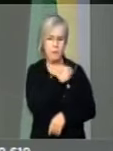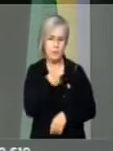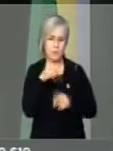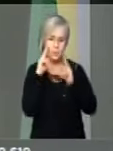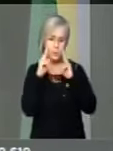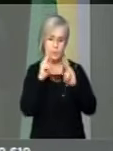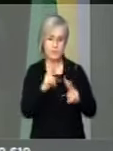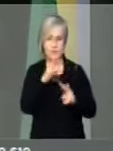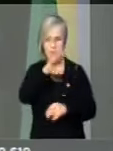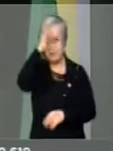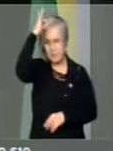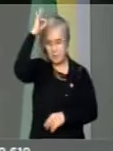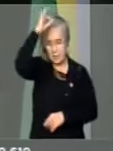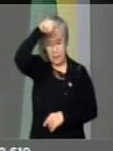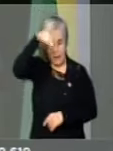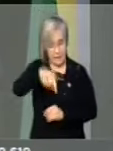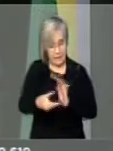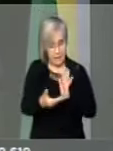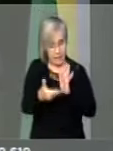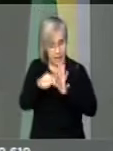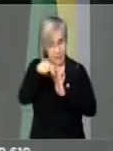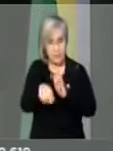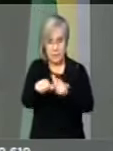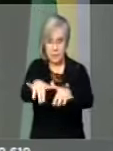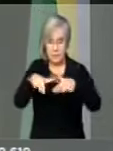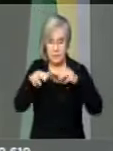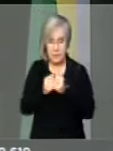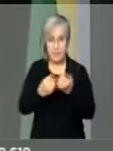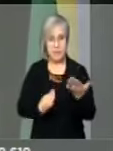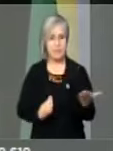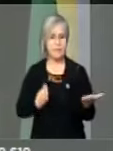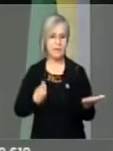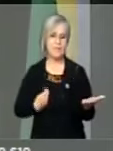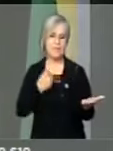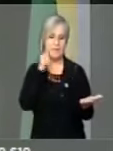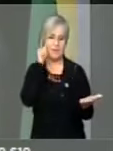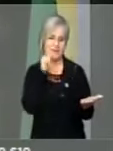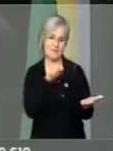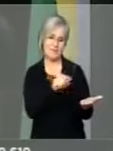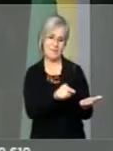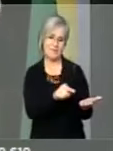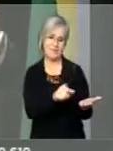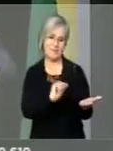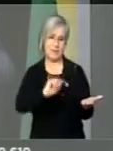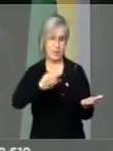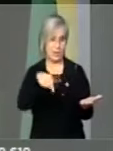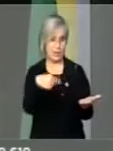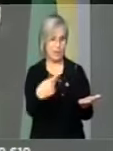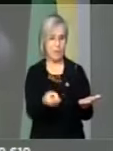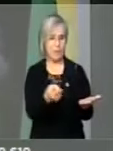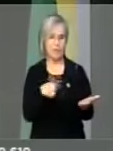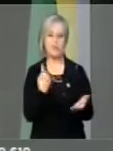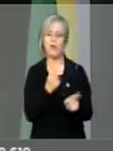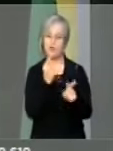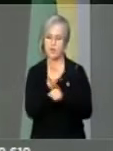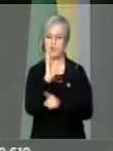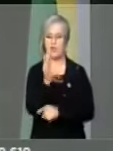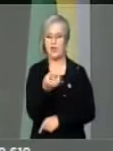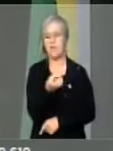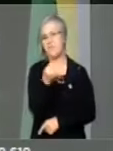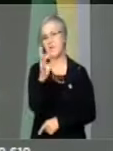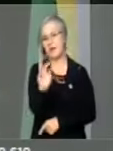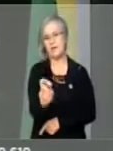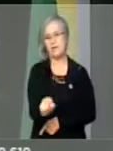ação do Espírito Santo aqui dentro dessa casa, nesse plenário, na vida daquela jovem. E já depois disso, nos encontramos várias vezes